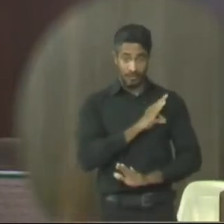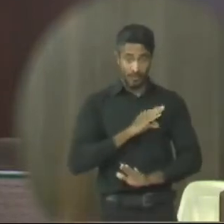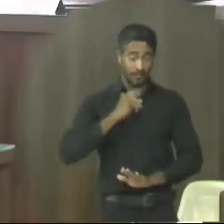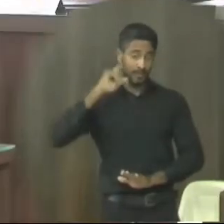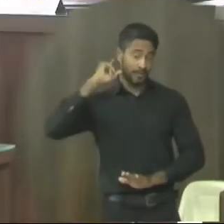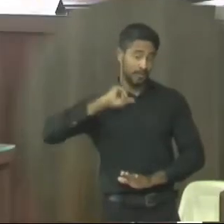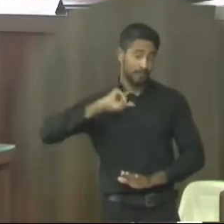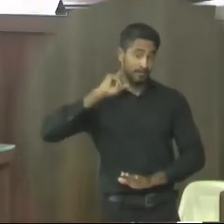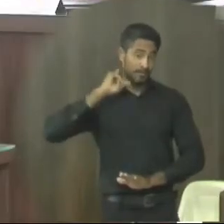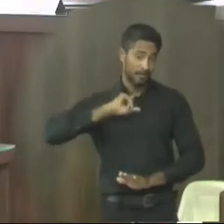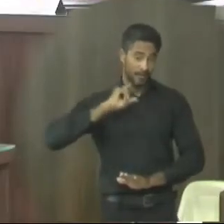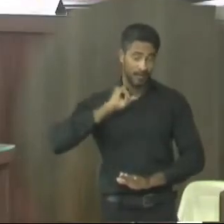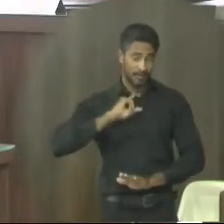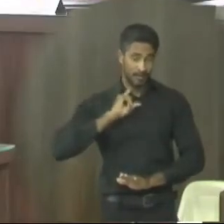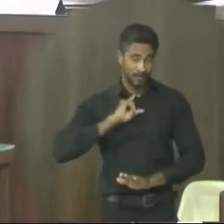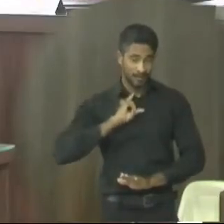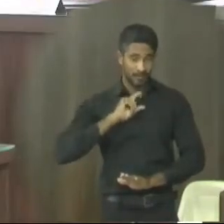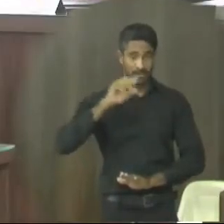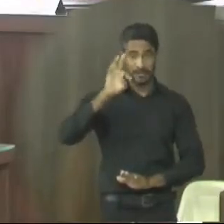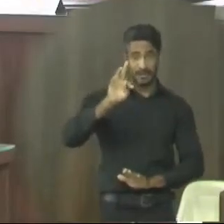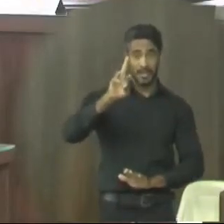Minas e do DRP.